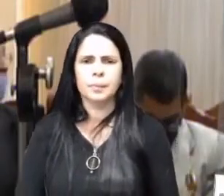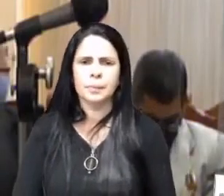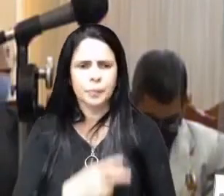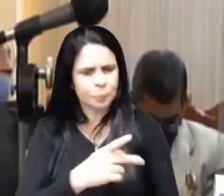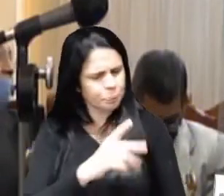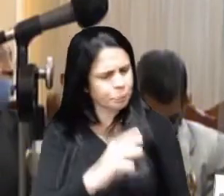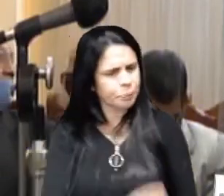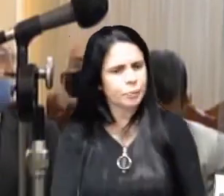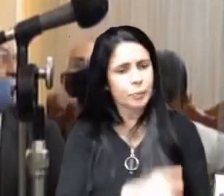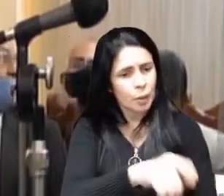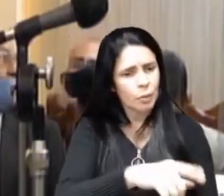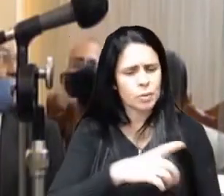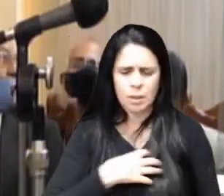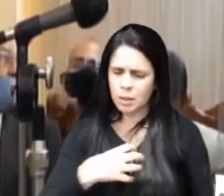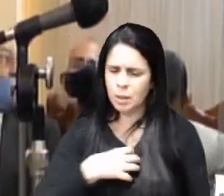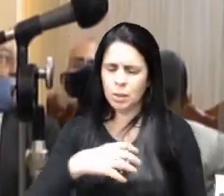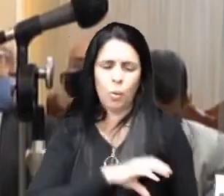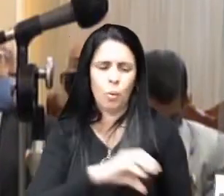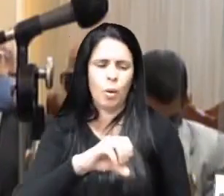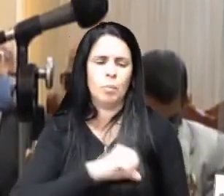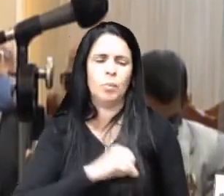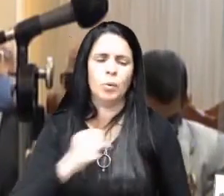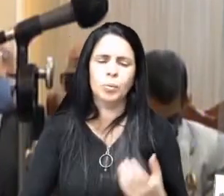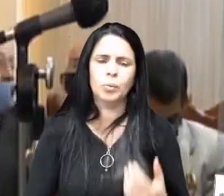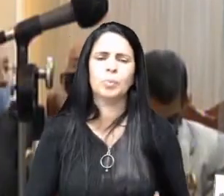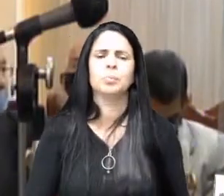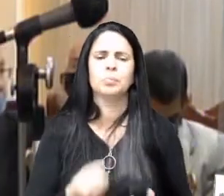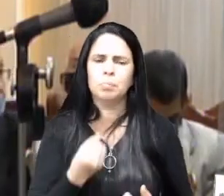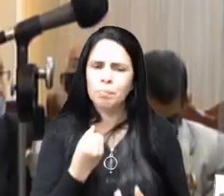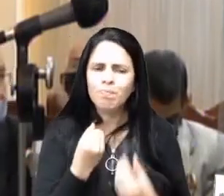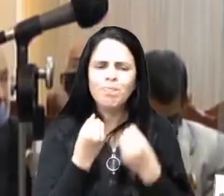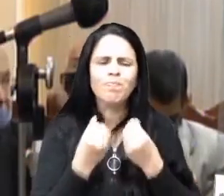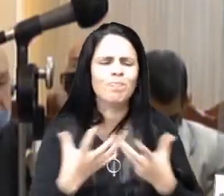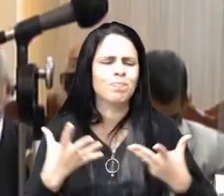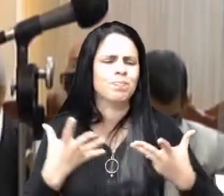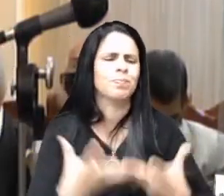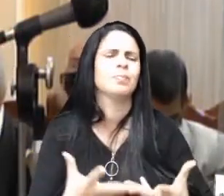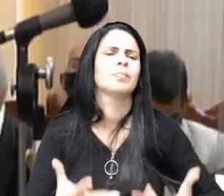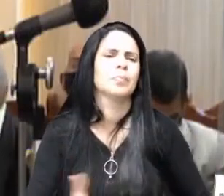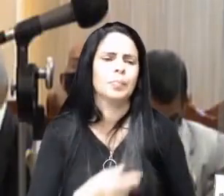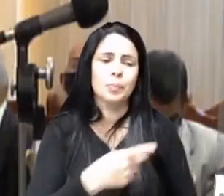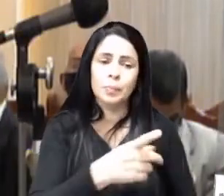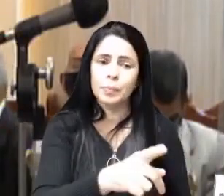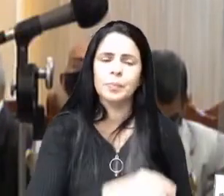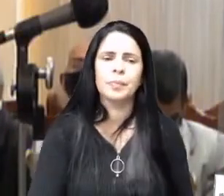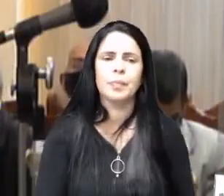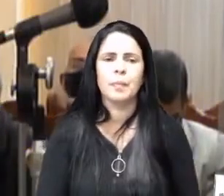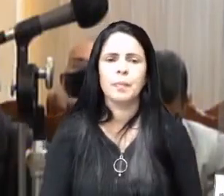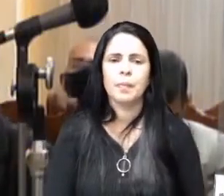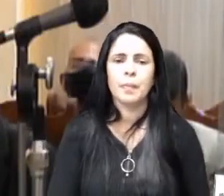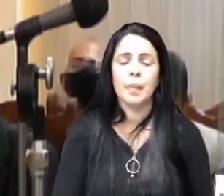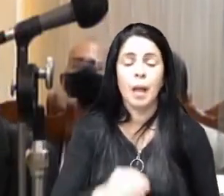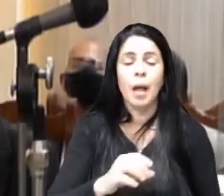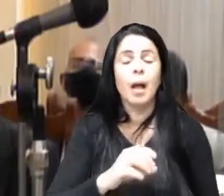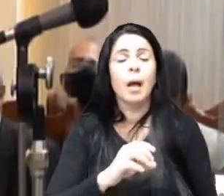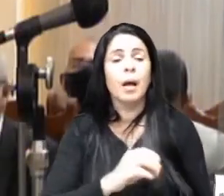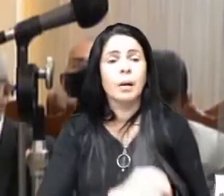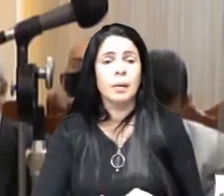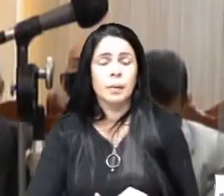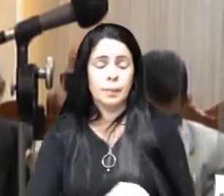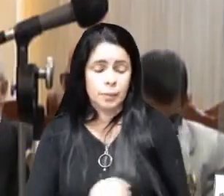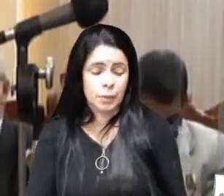por ela. Aleluia. Ectênes. A etimologia dessa palavra dá a ideia de um atleta